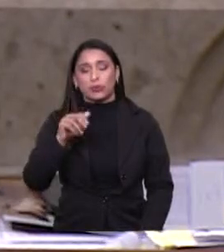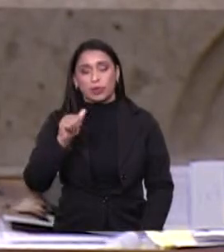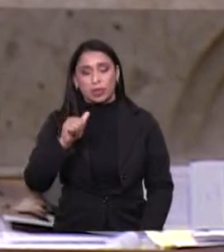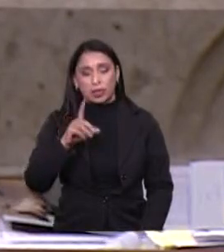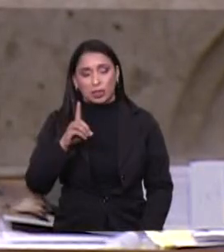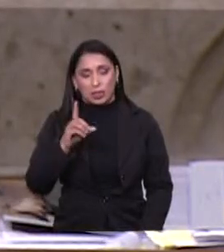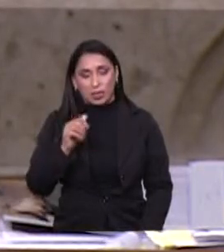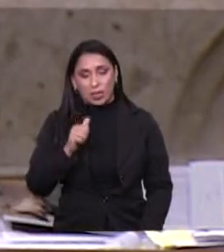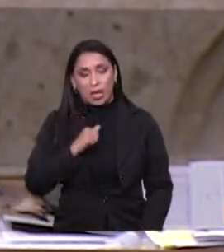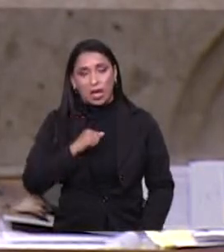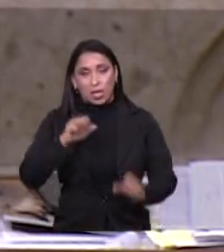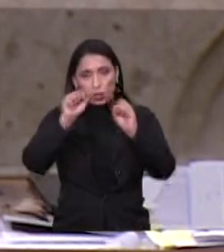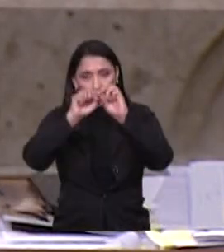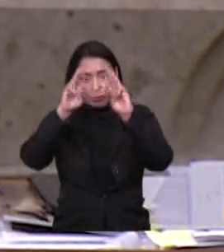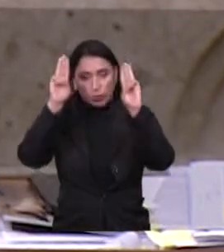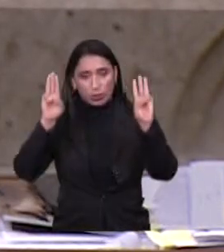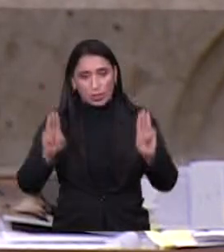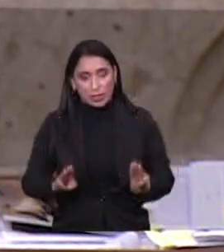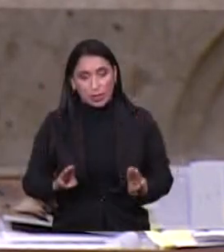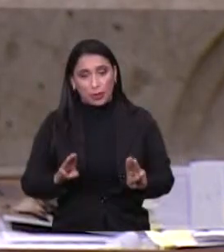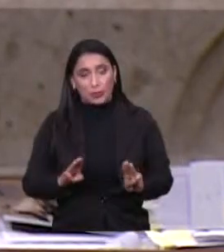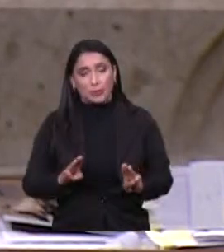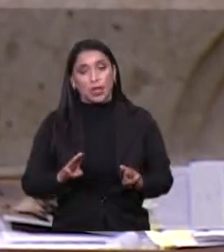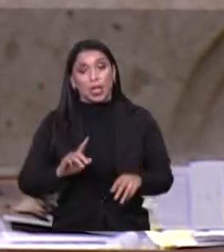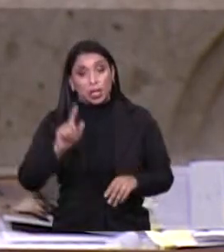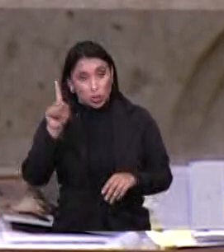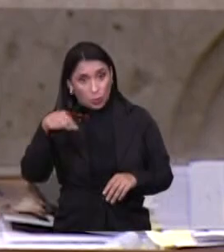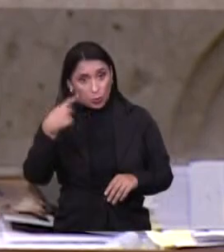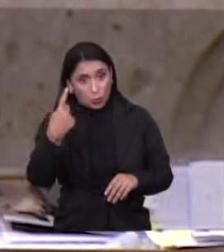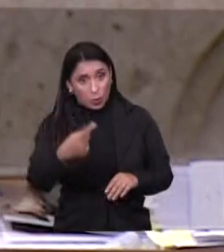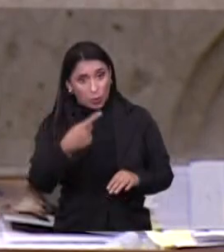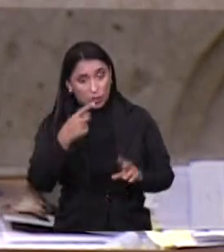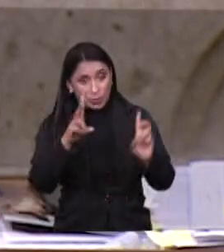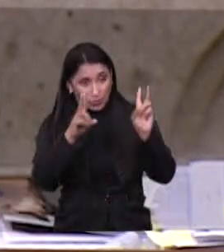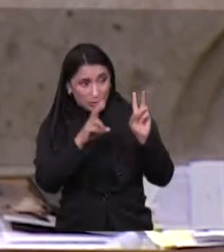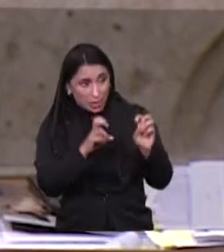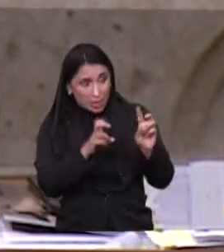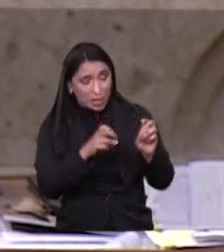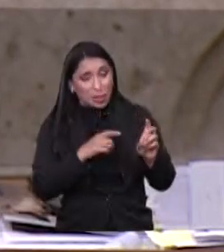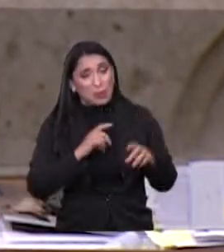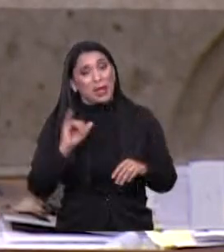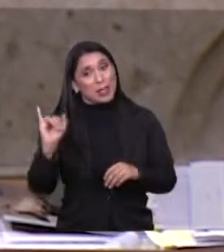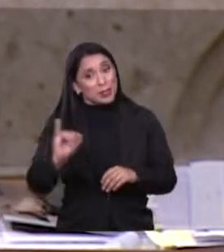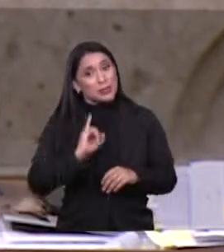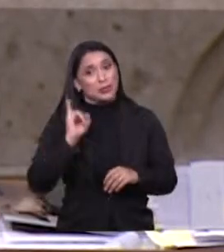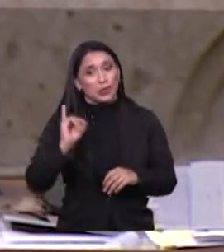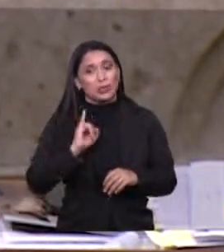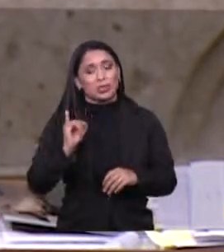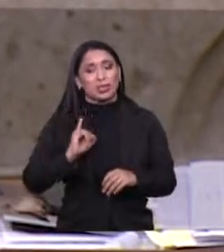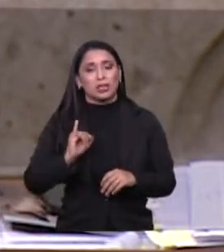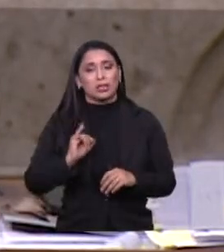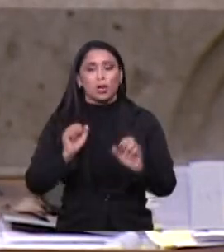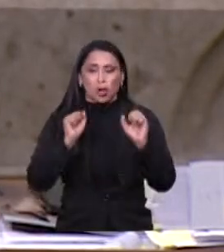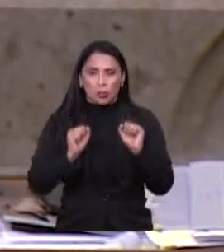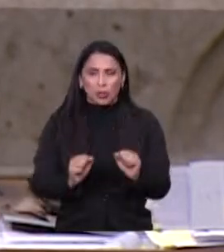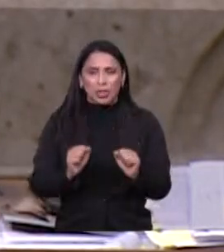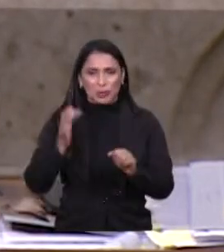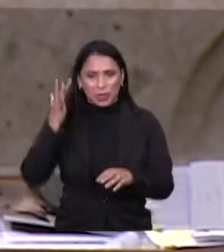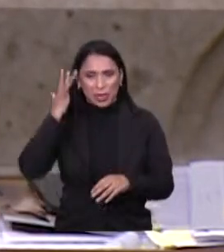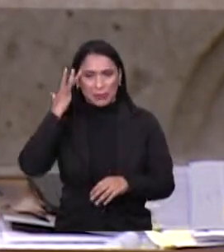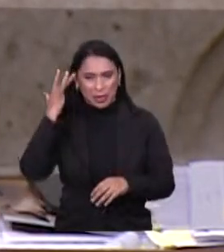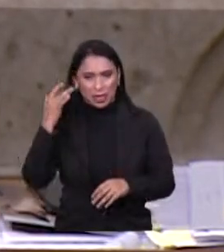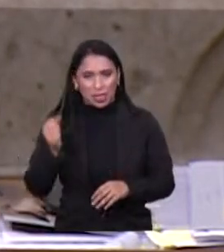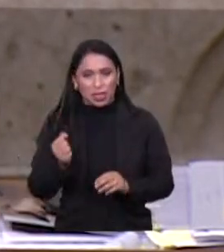porque Vossa Excelência vai defender uma divergência também num tema importante, que nós continuemos esse